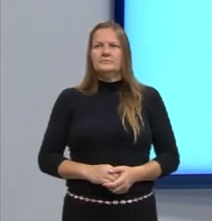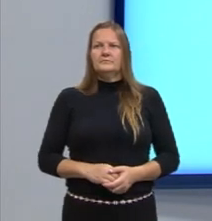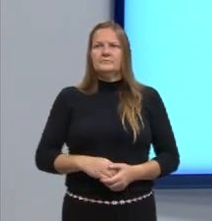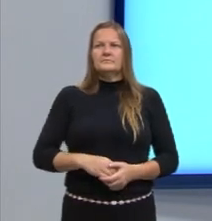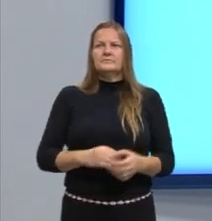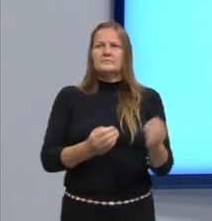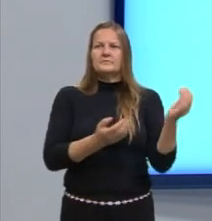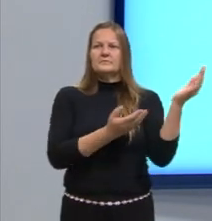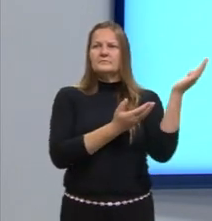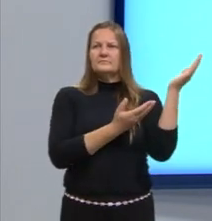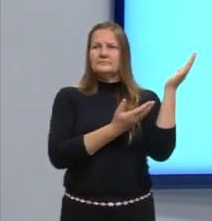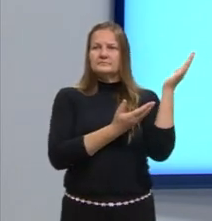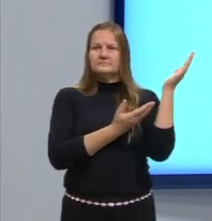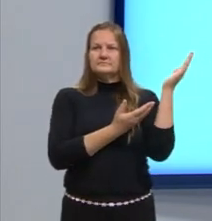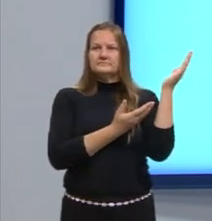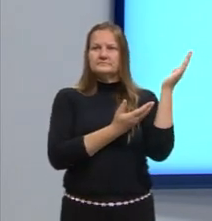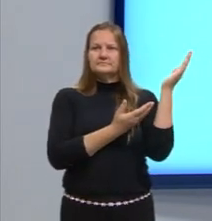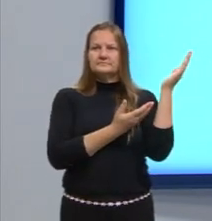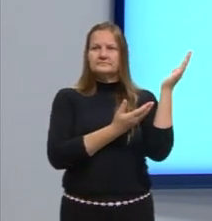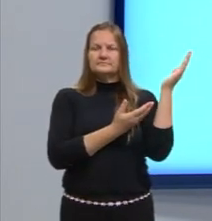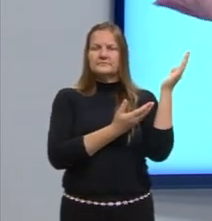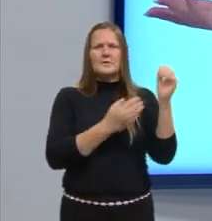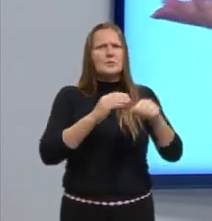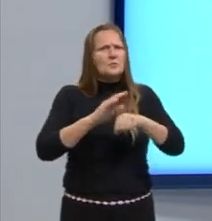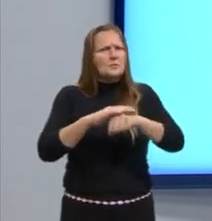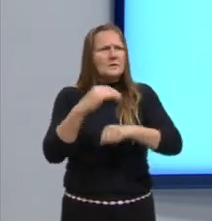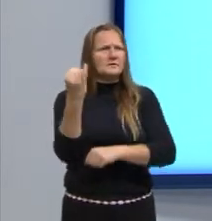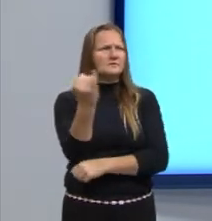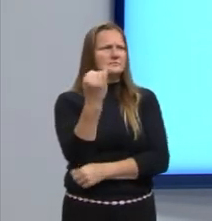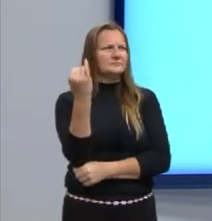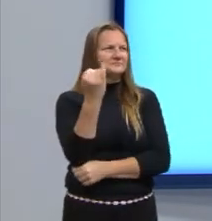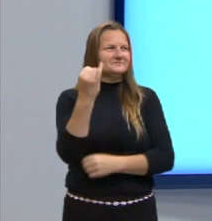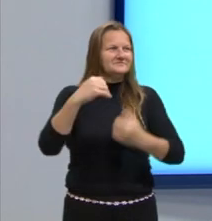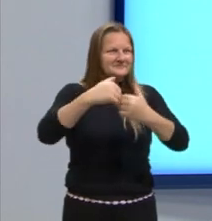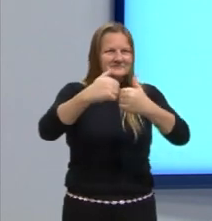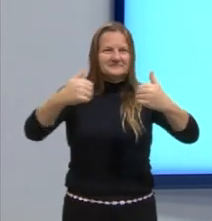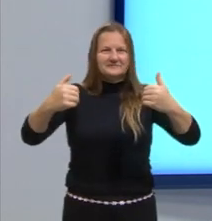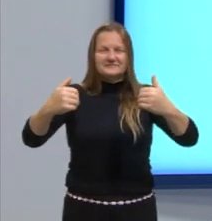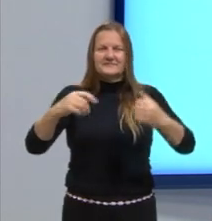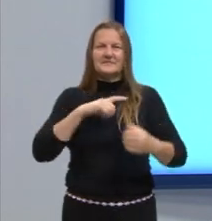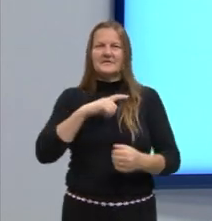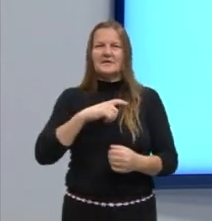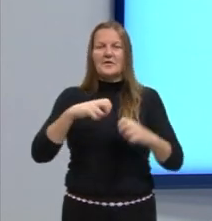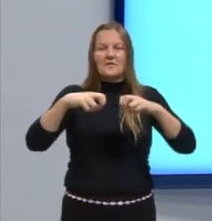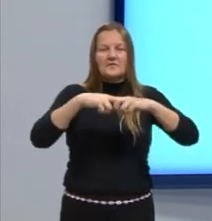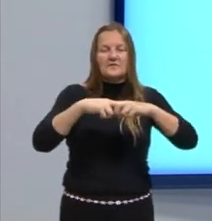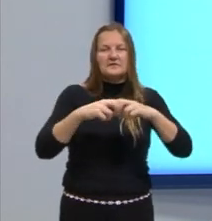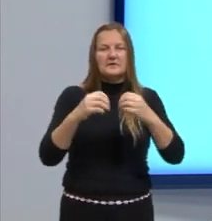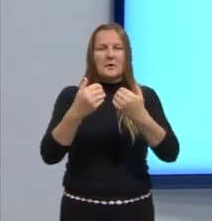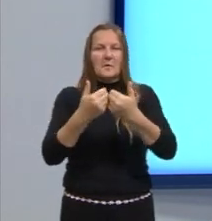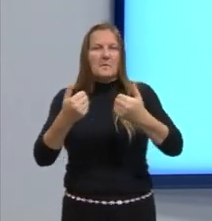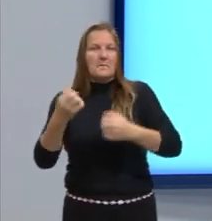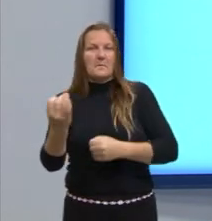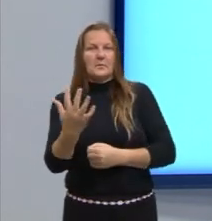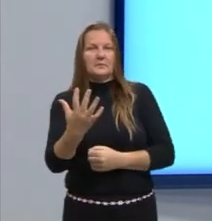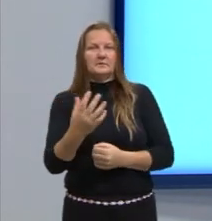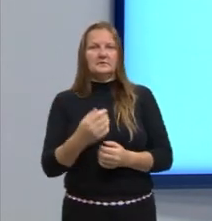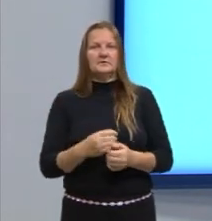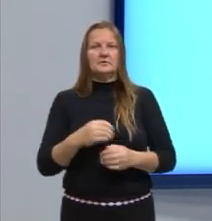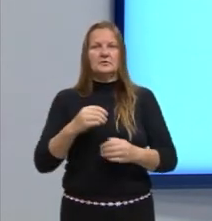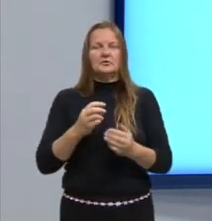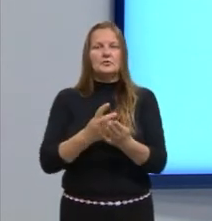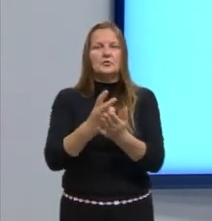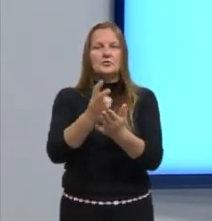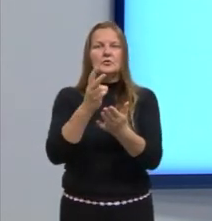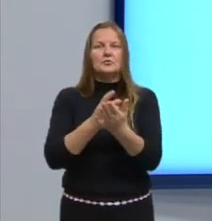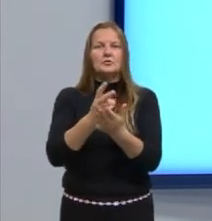um Max Planck sendo um dos mais importantes né para essa separação da física moderna onde a gente tem a criação da constante